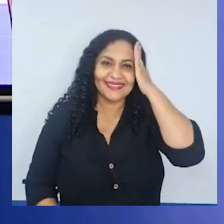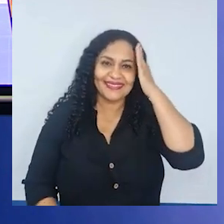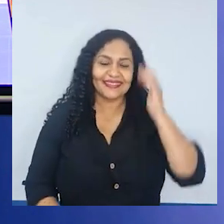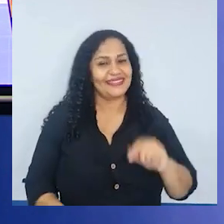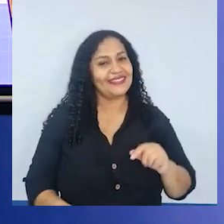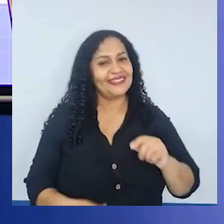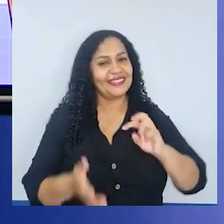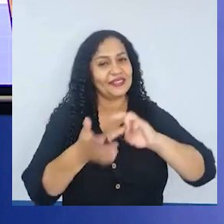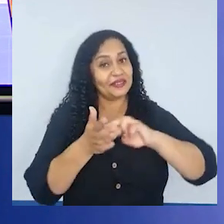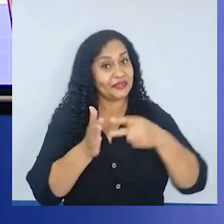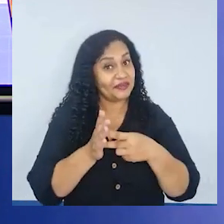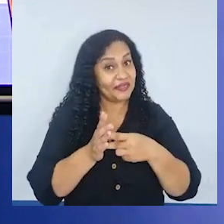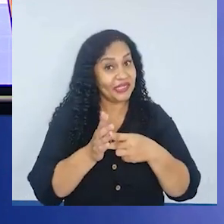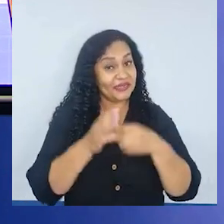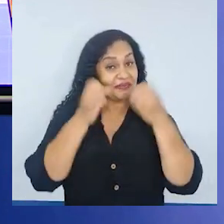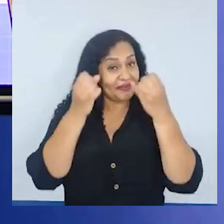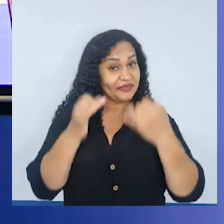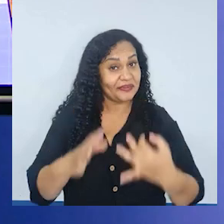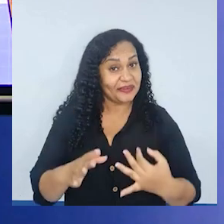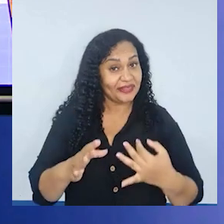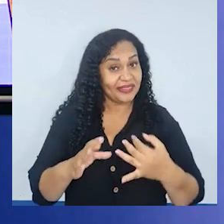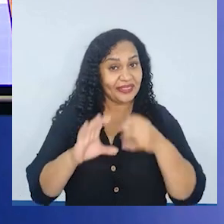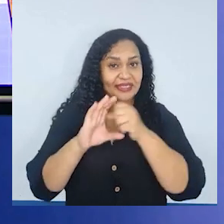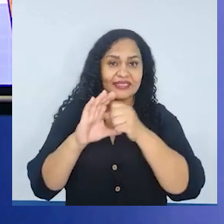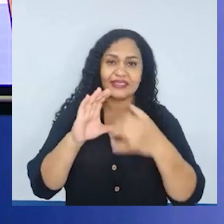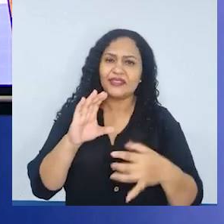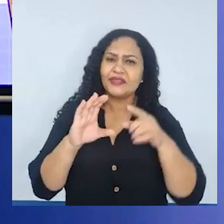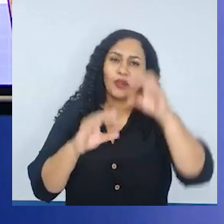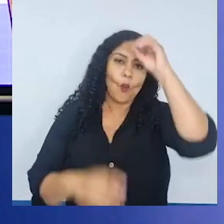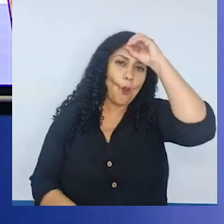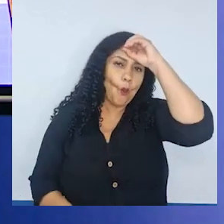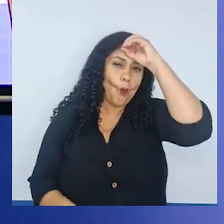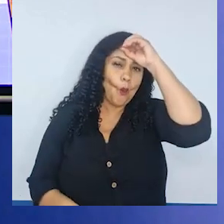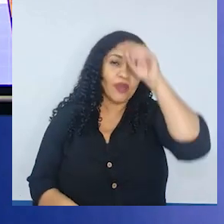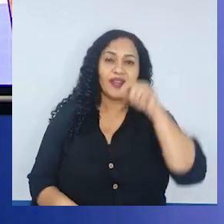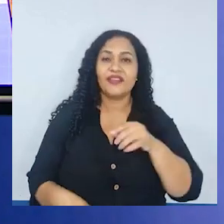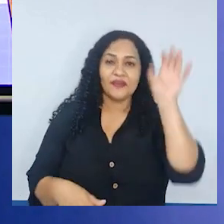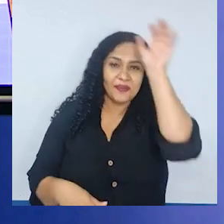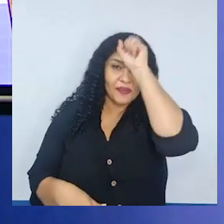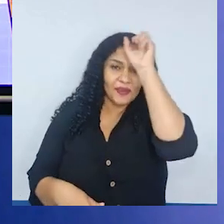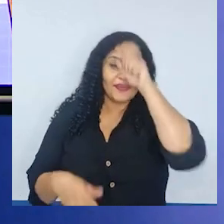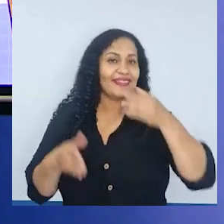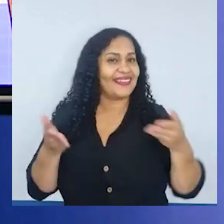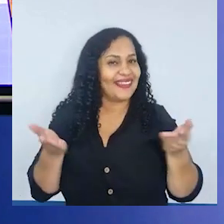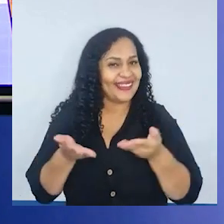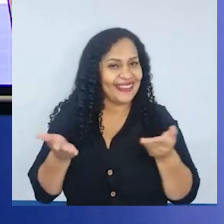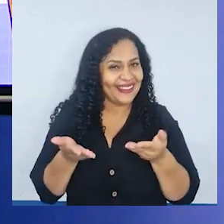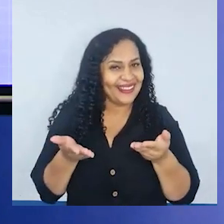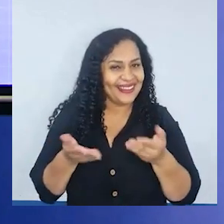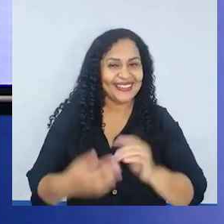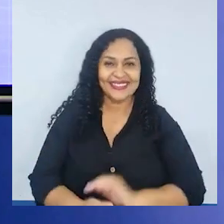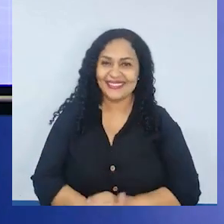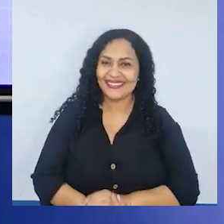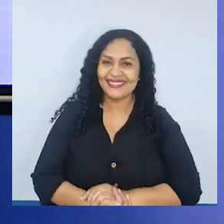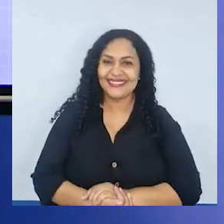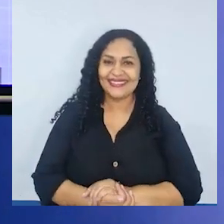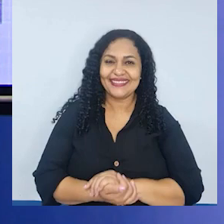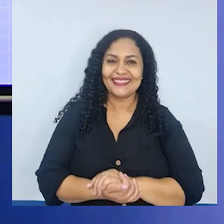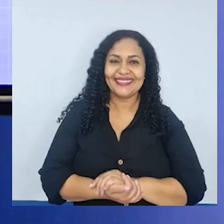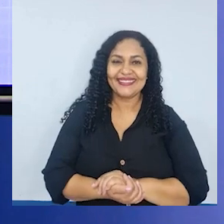que é? Sabe definir qual que é um verbo? Se você não sabe, a gente vai aprender isso agora.